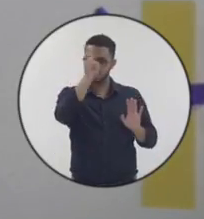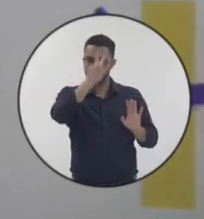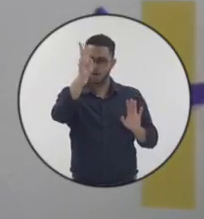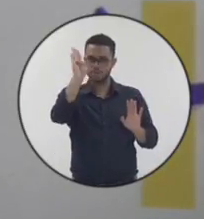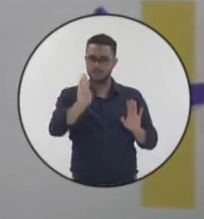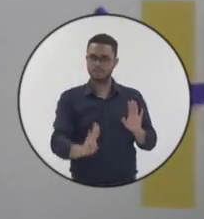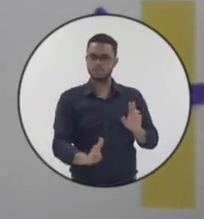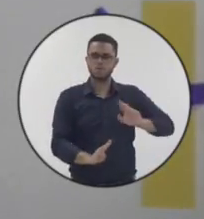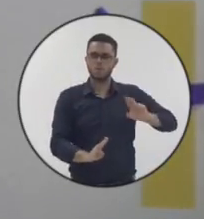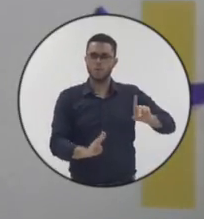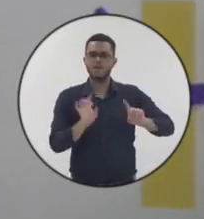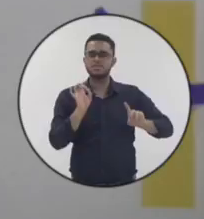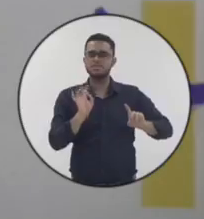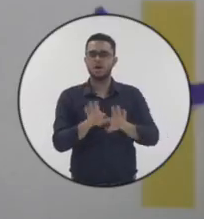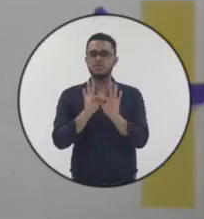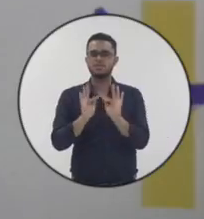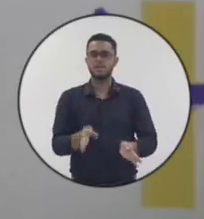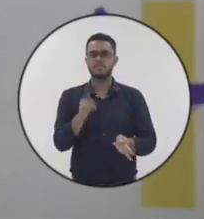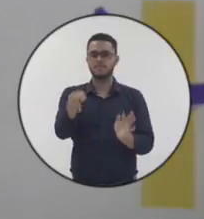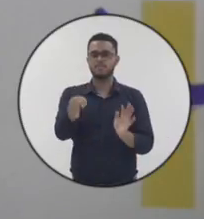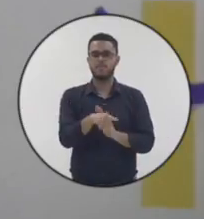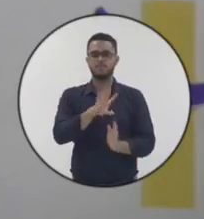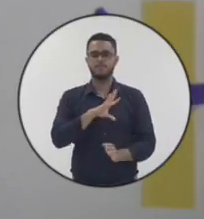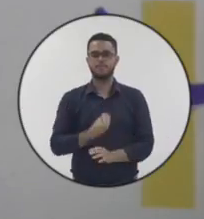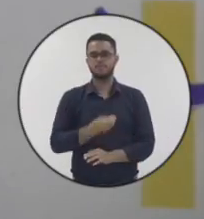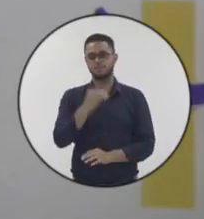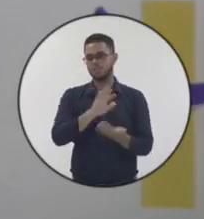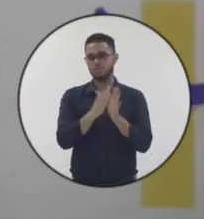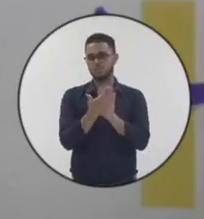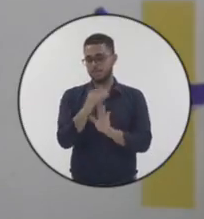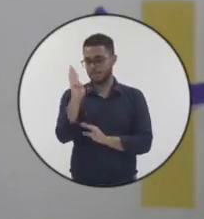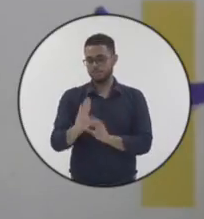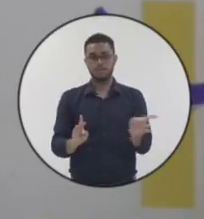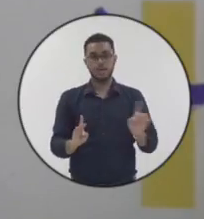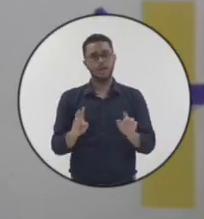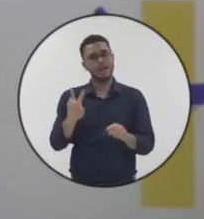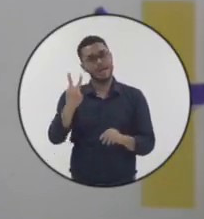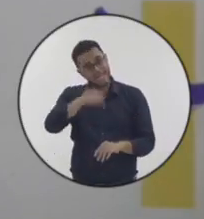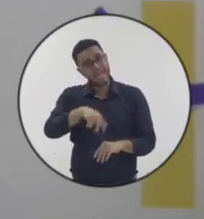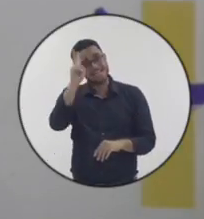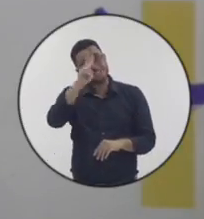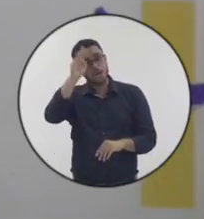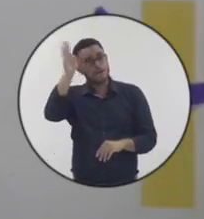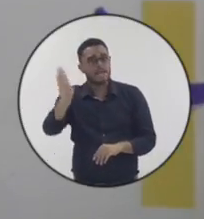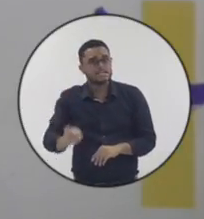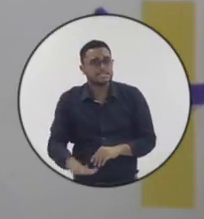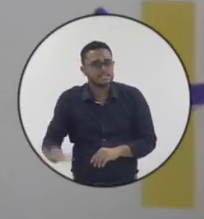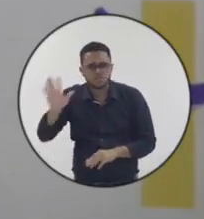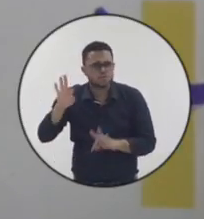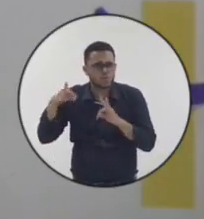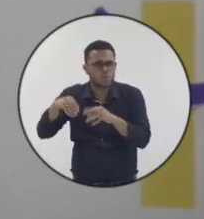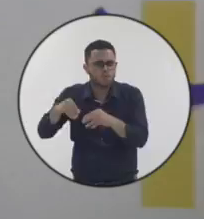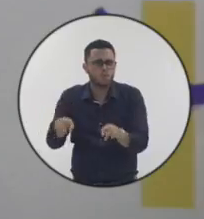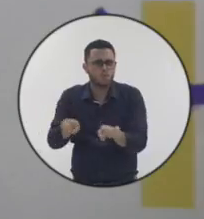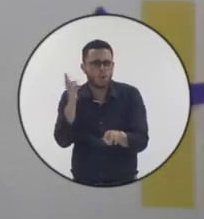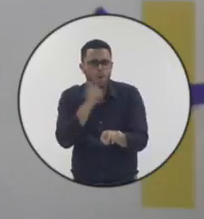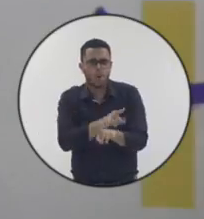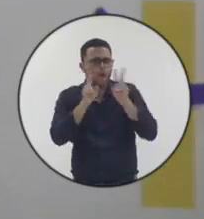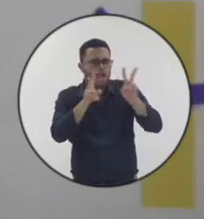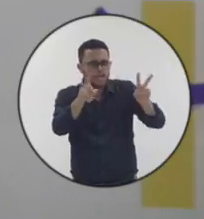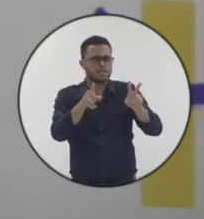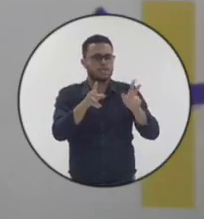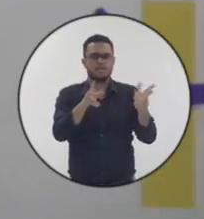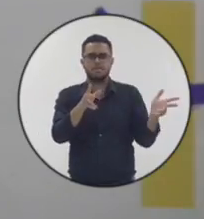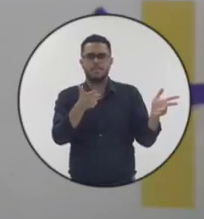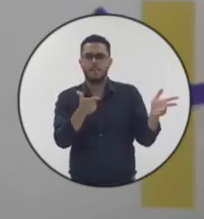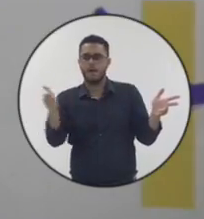Brasil, não só para a história do movimento travesti transexual brasileiro, mas para a história do Brasil, que ele sirva de exemplo para que outras instituições,